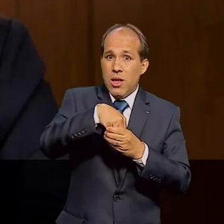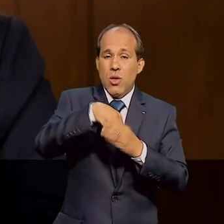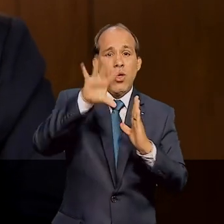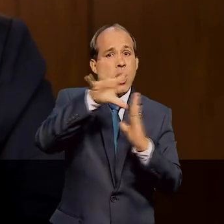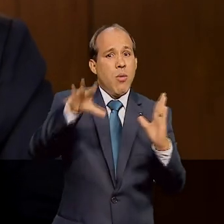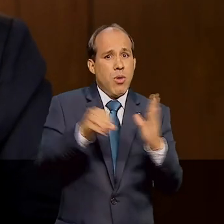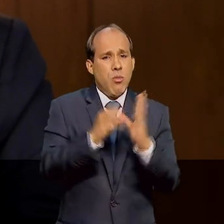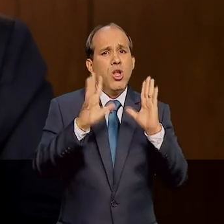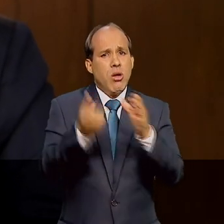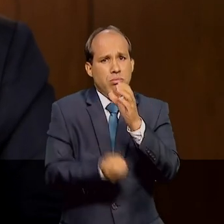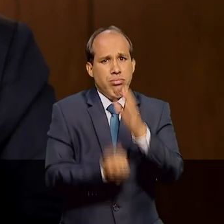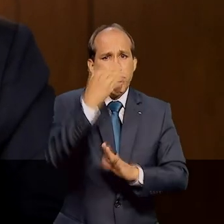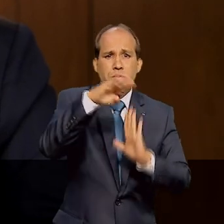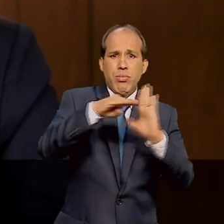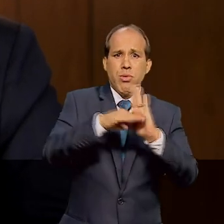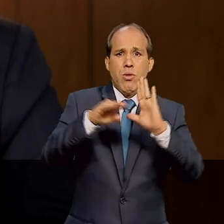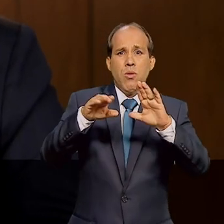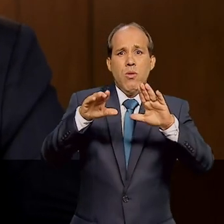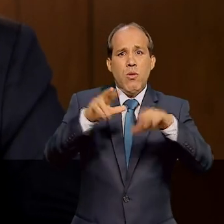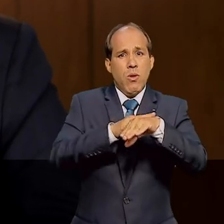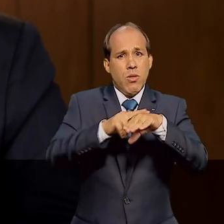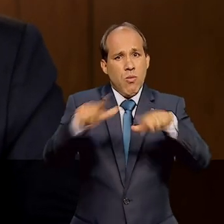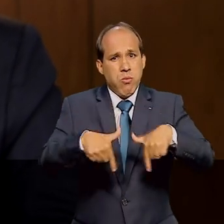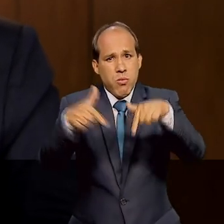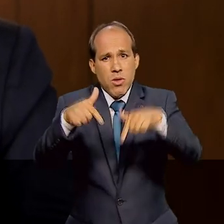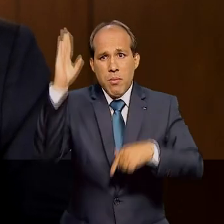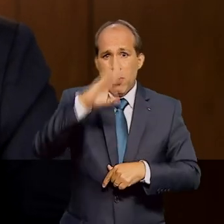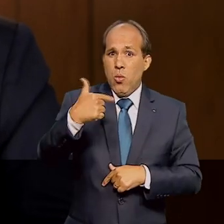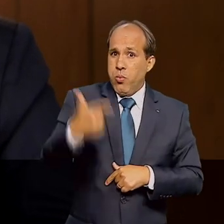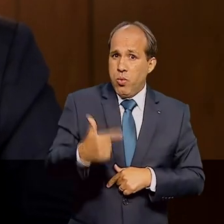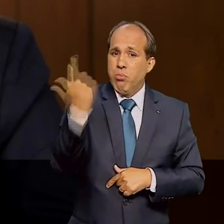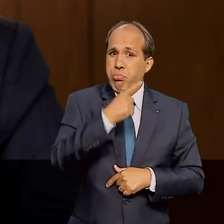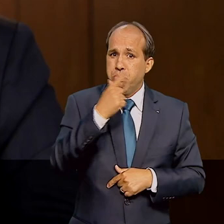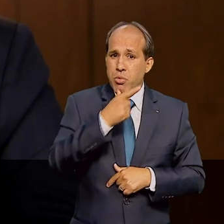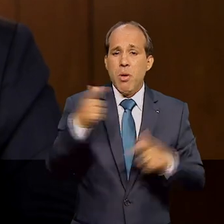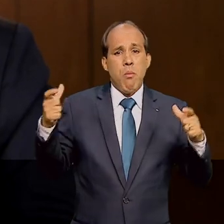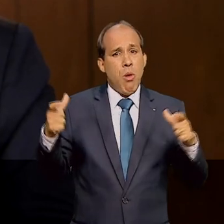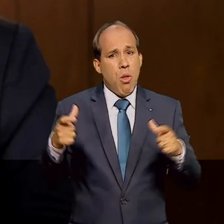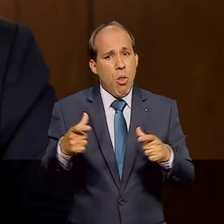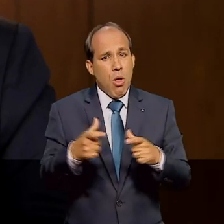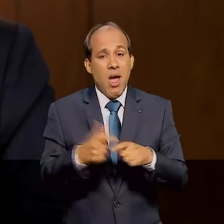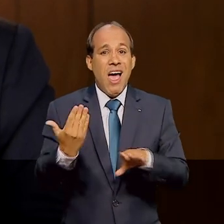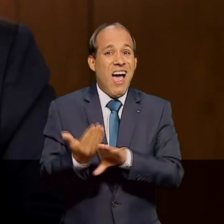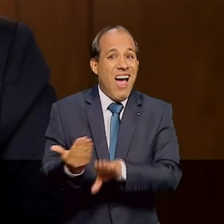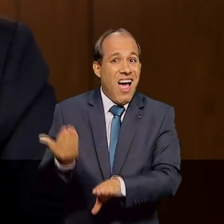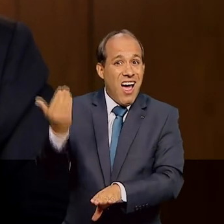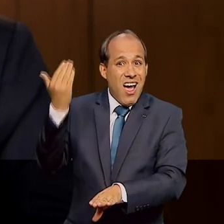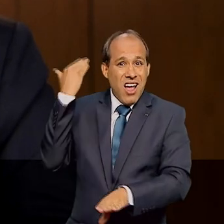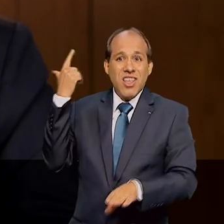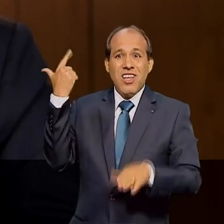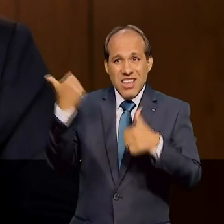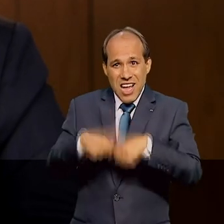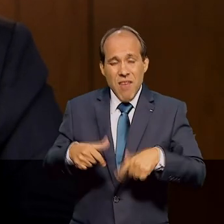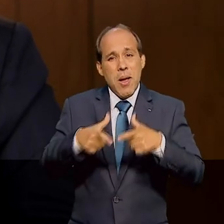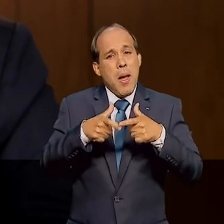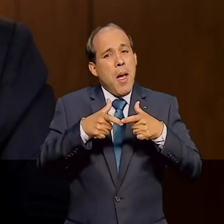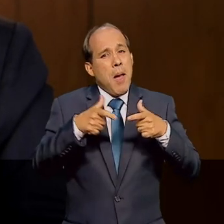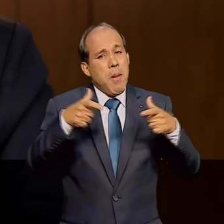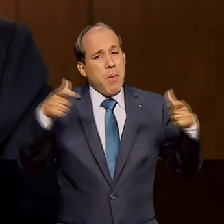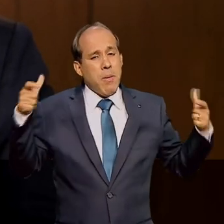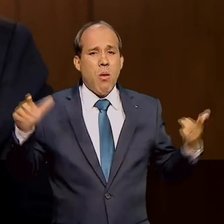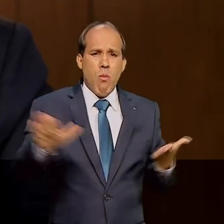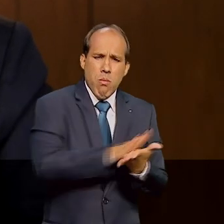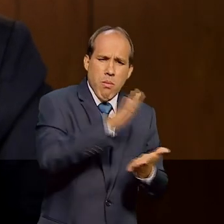na Amazônia lançamos a operação Verde Brasil dois que logrou remeter até agora a tendência de